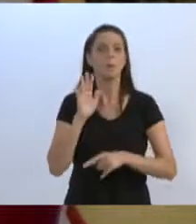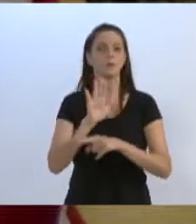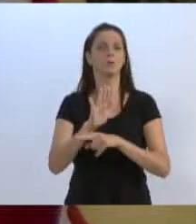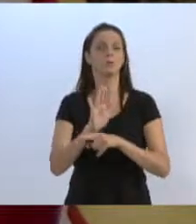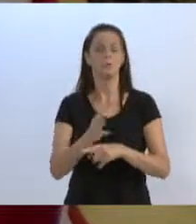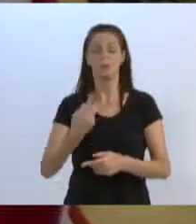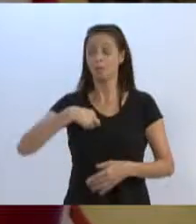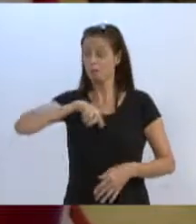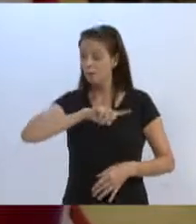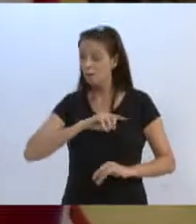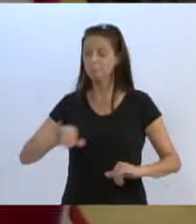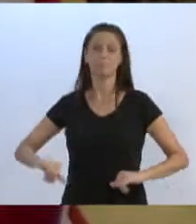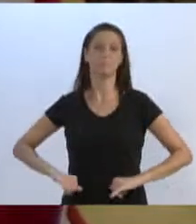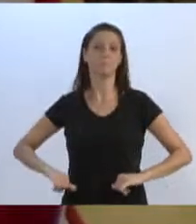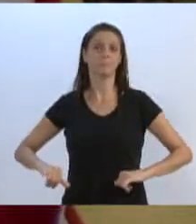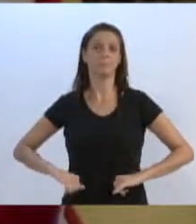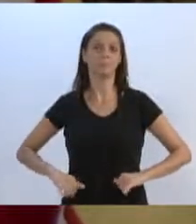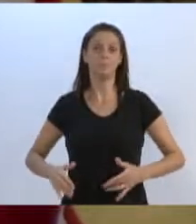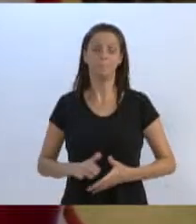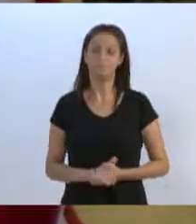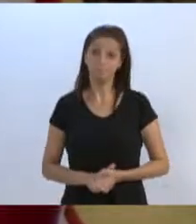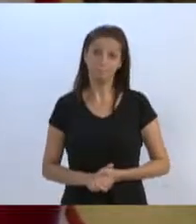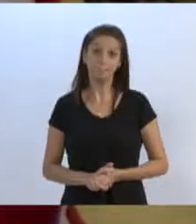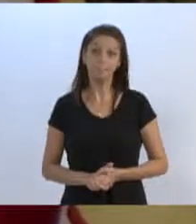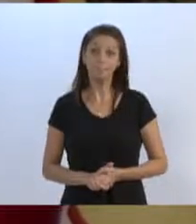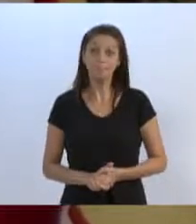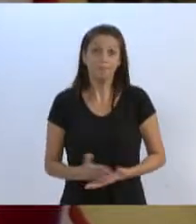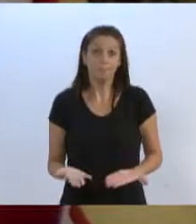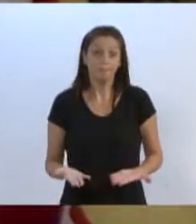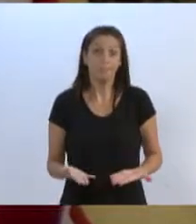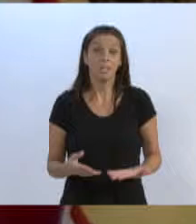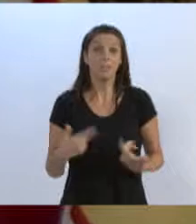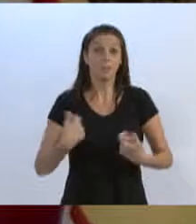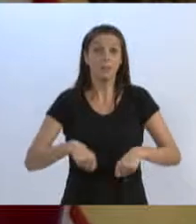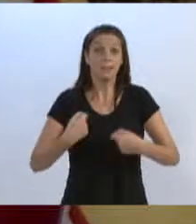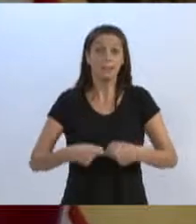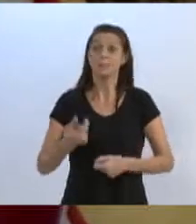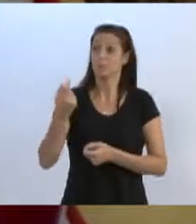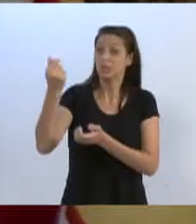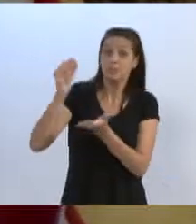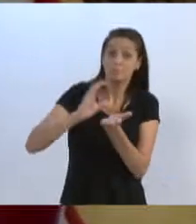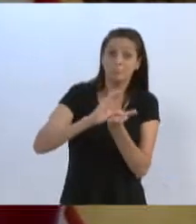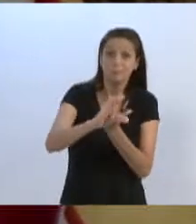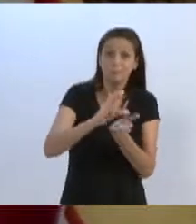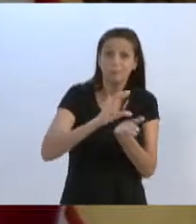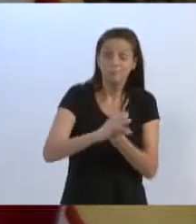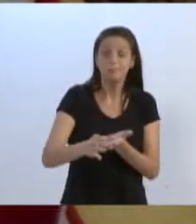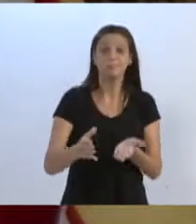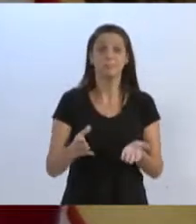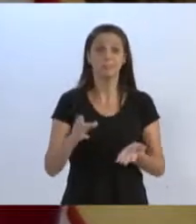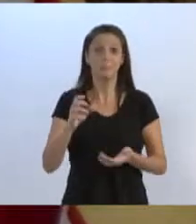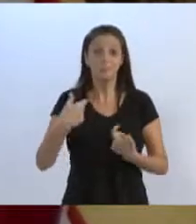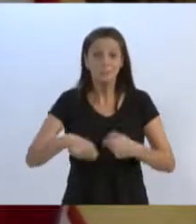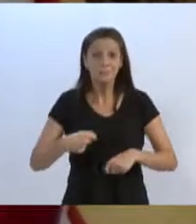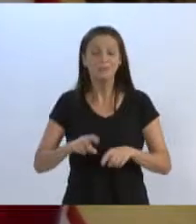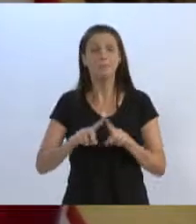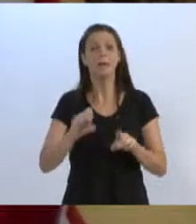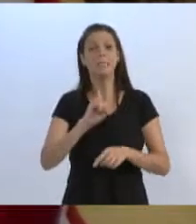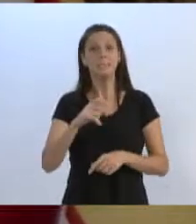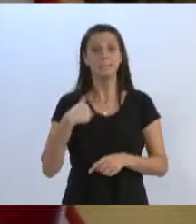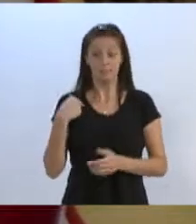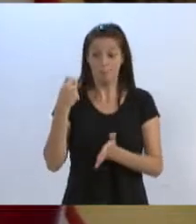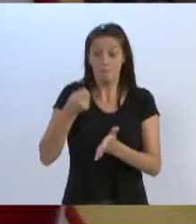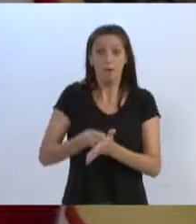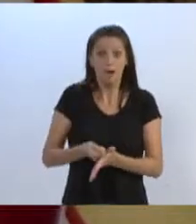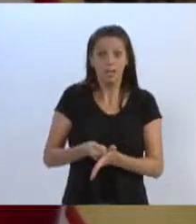vereador Marcelo Lanzarini, presidente dessa casa, diz assim, nós temos que ir atrás de recurso. Mas, vereador Marcelo Lanzarini, presidente, se você pegar uma passagem